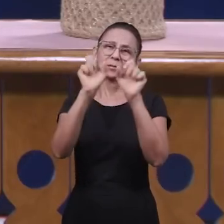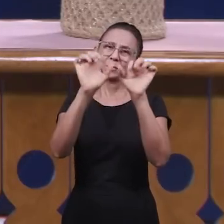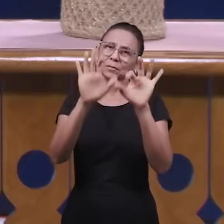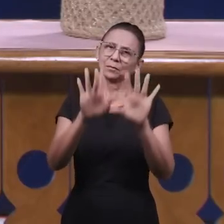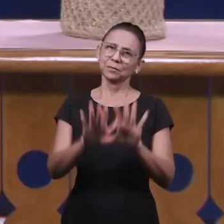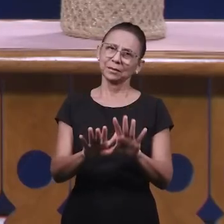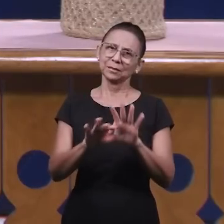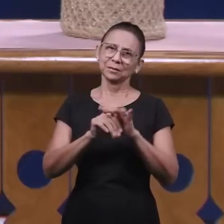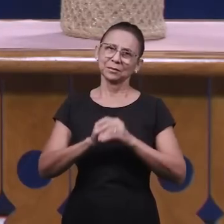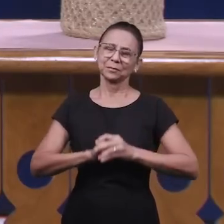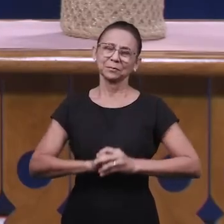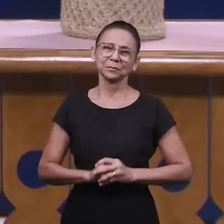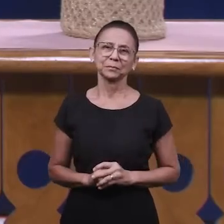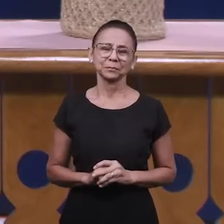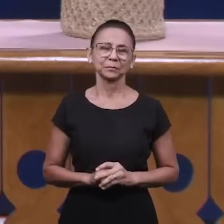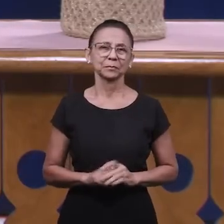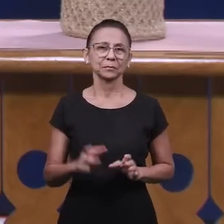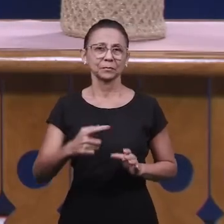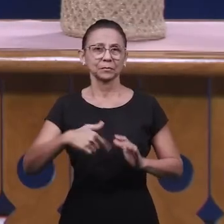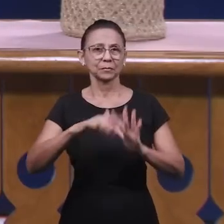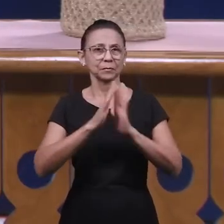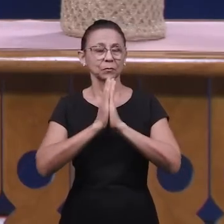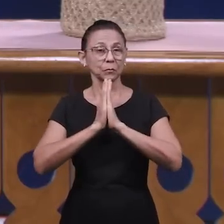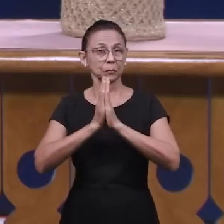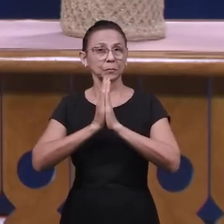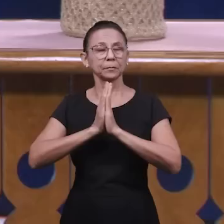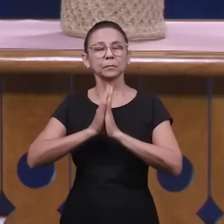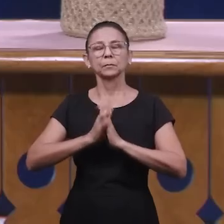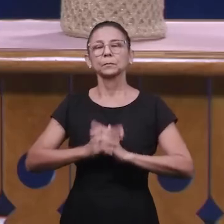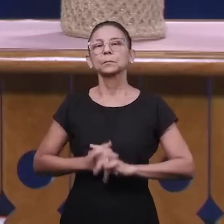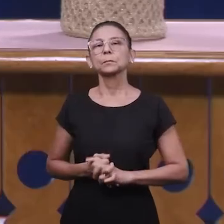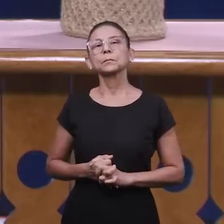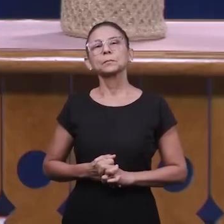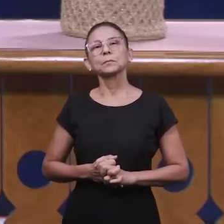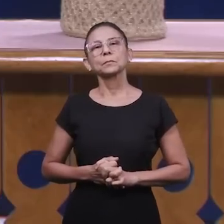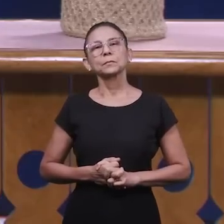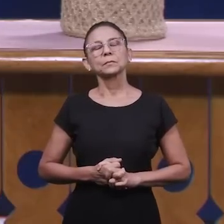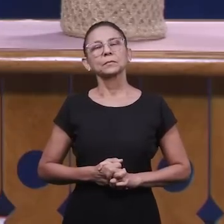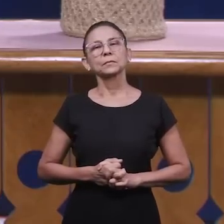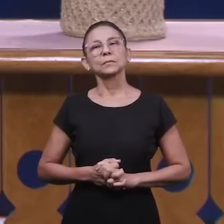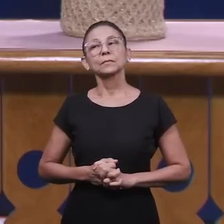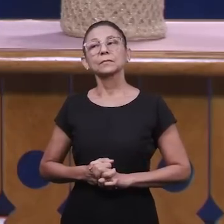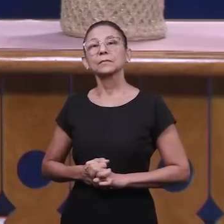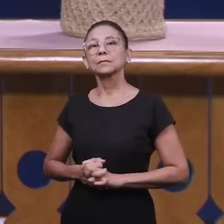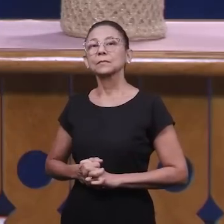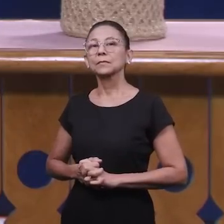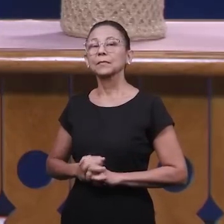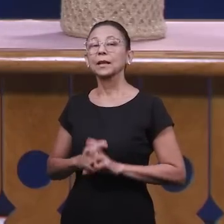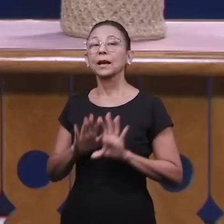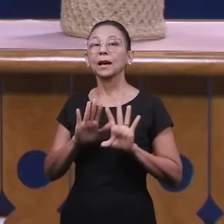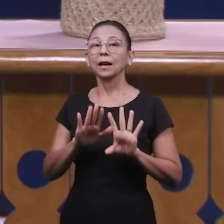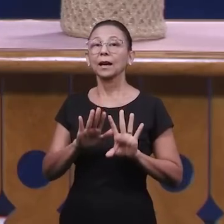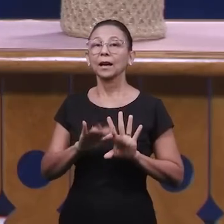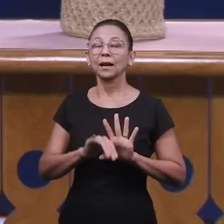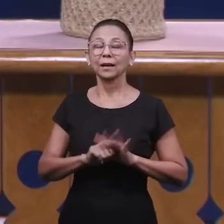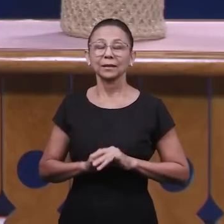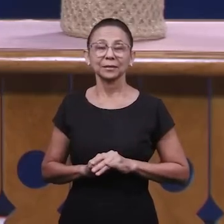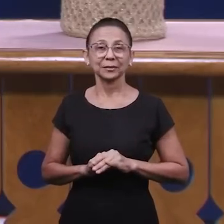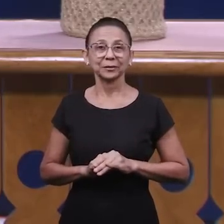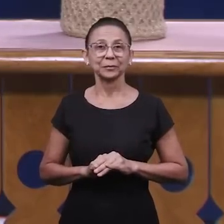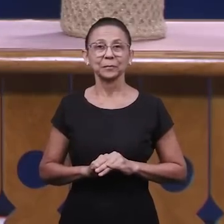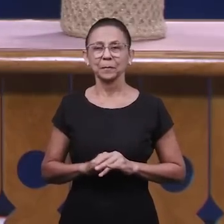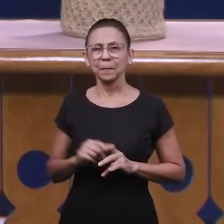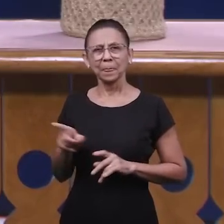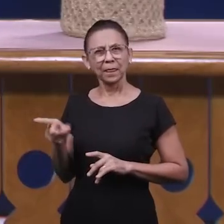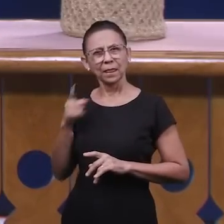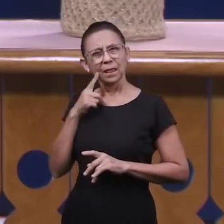a câmera do seu celular para ele, o seu aparelho será redirecionado para o nosso site e para um lugar específico